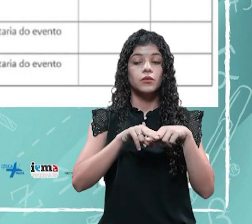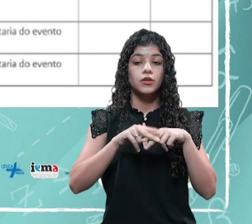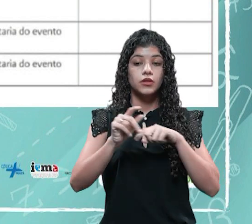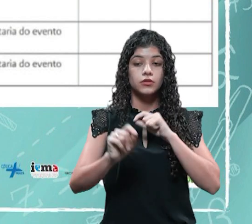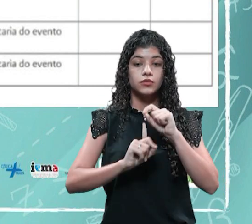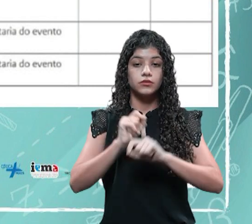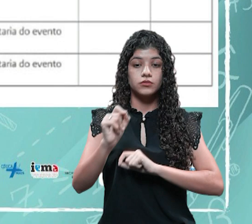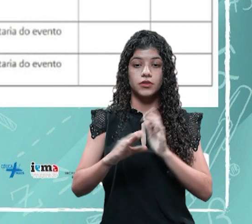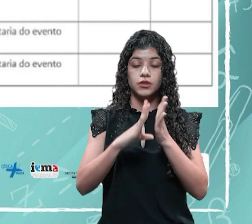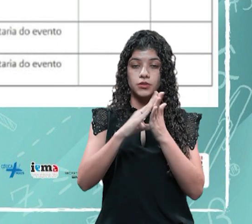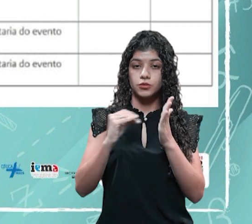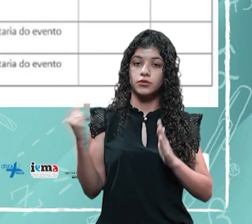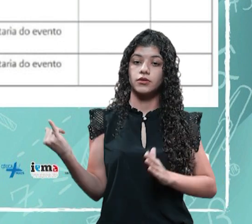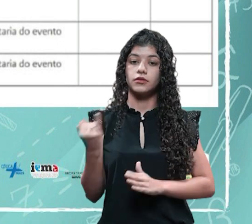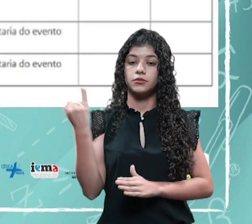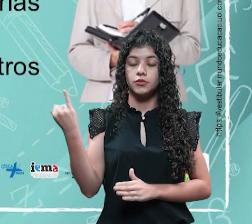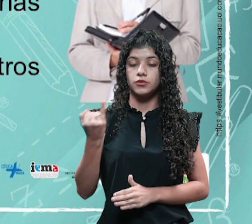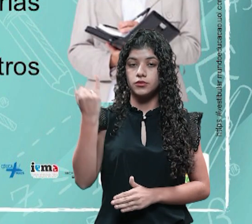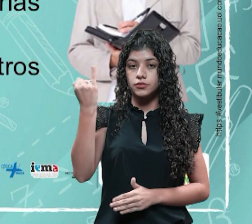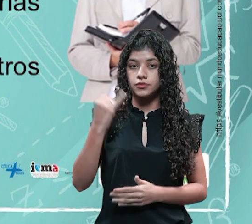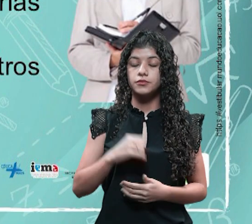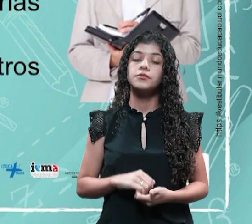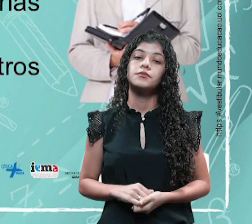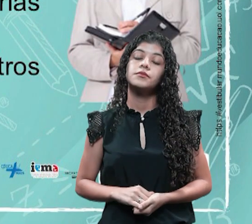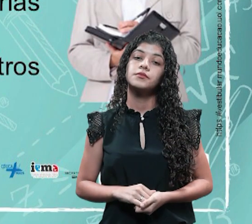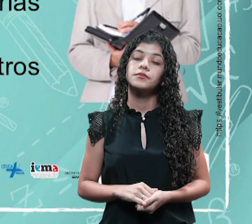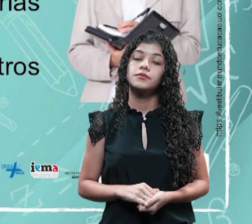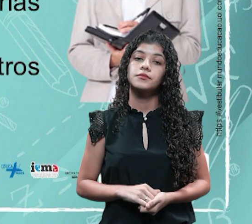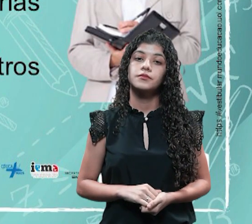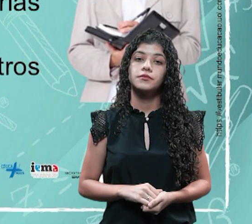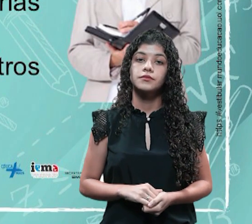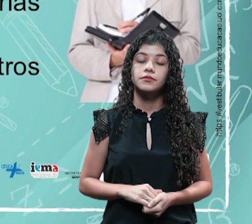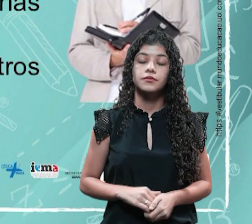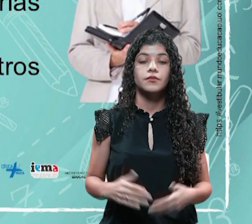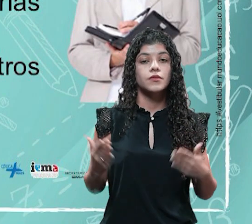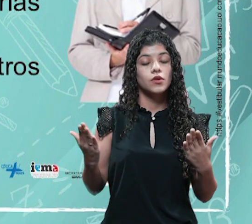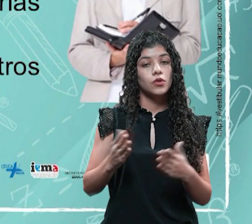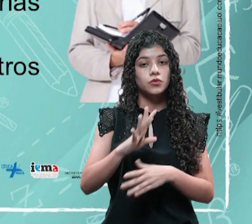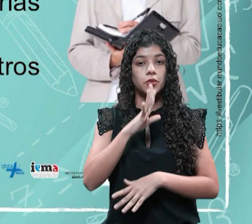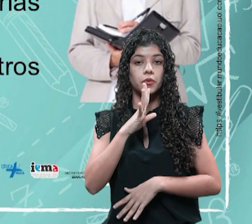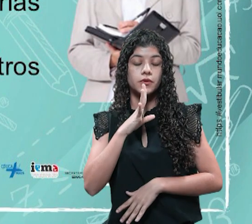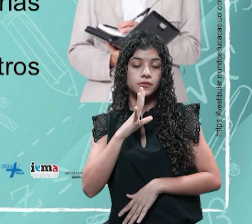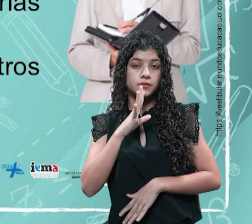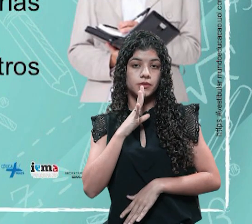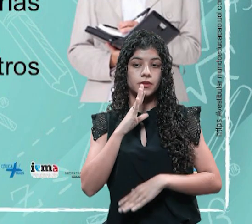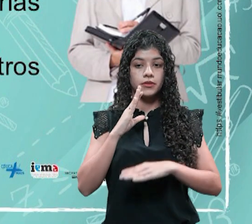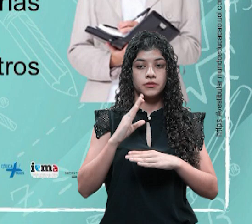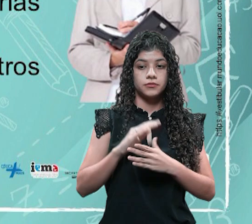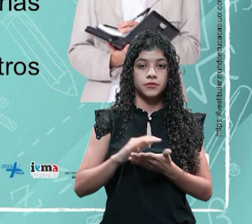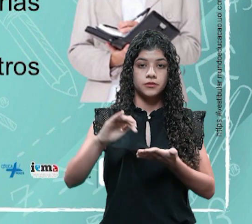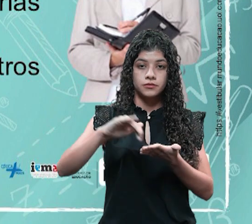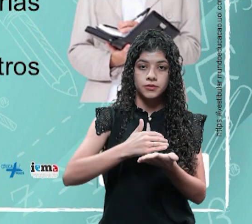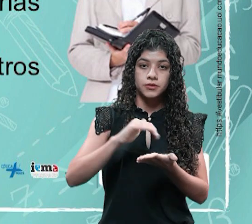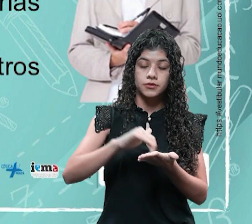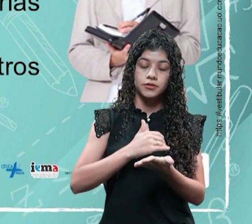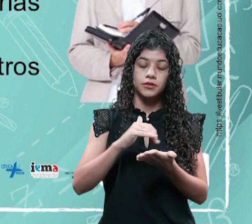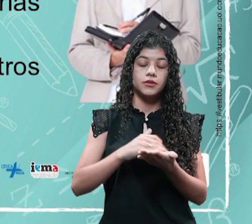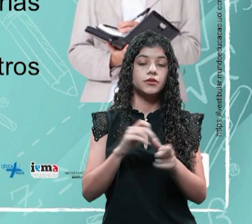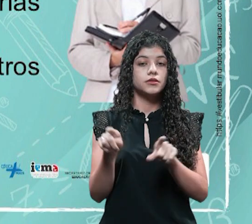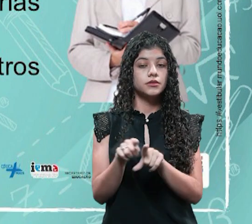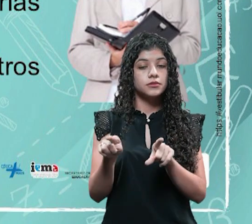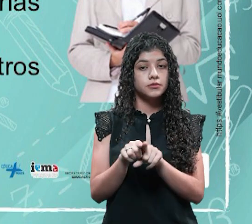modelo de checklist é importante. Então, a gente vai conhecer um pouco da Secretaria de Eventos, que faz parte